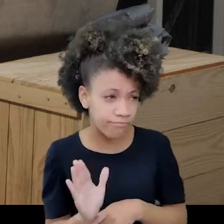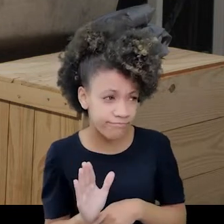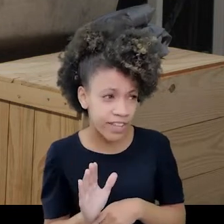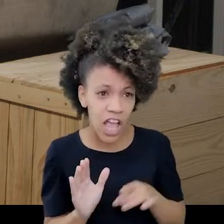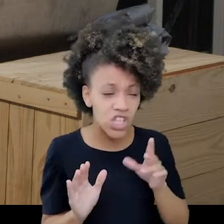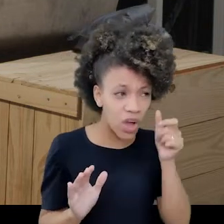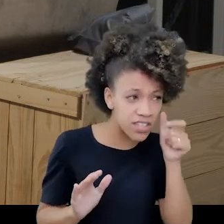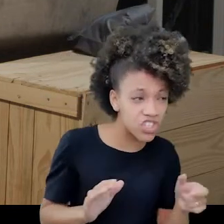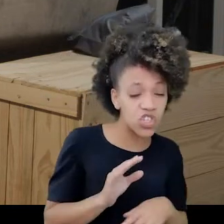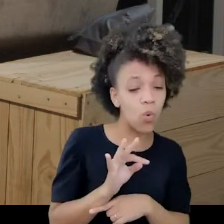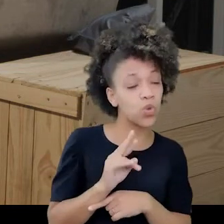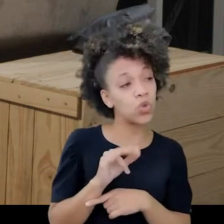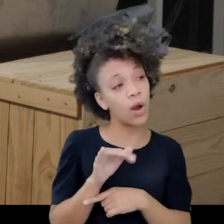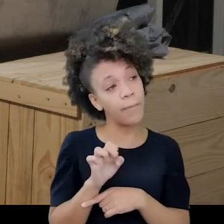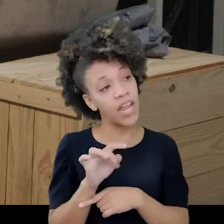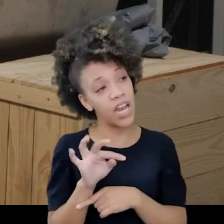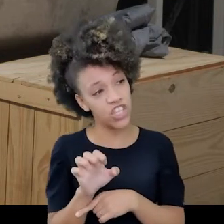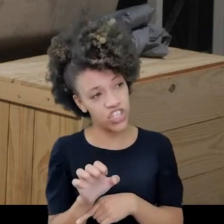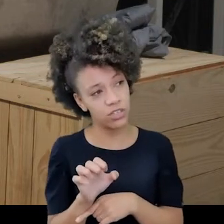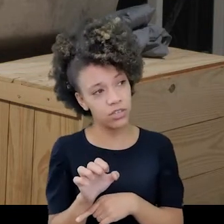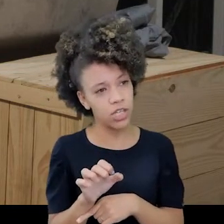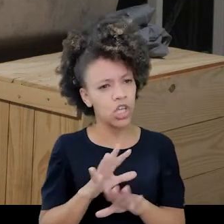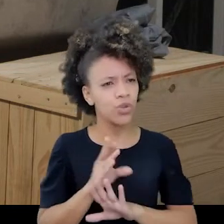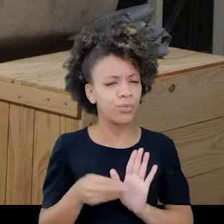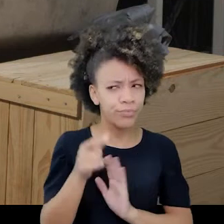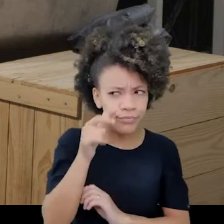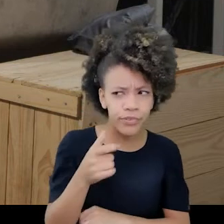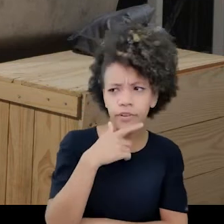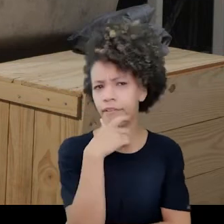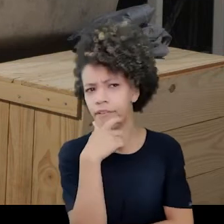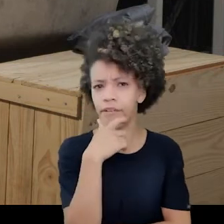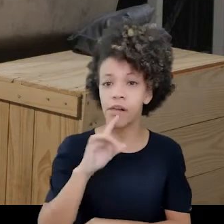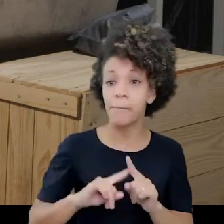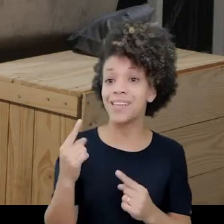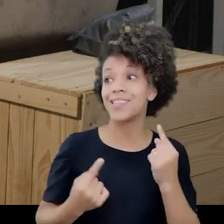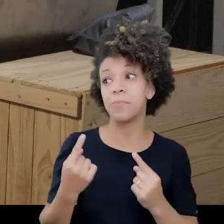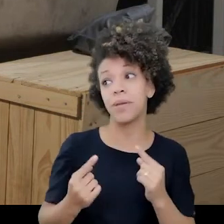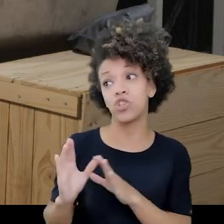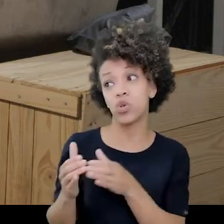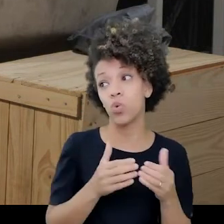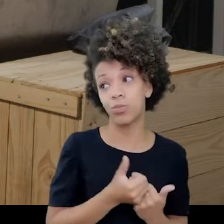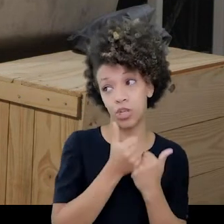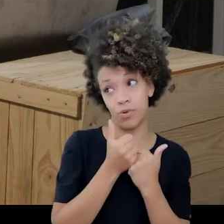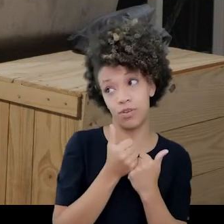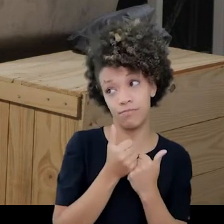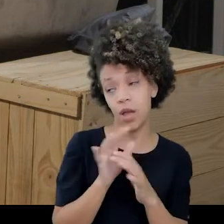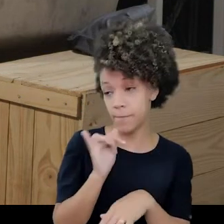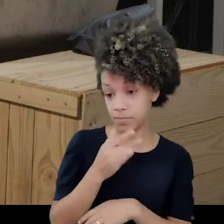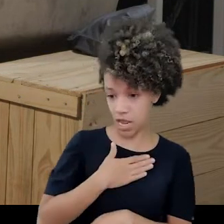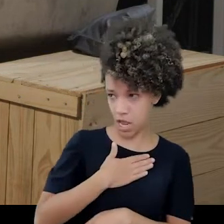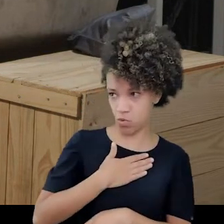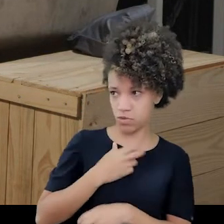é só vou Tropa de Elite também todo mundo viu que aquela coisa do tipo é ela tem com quem você tá amores então